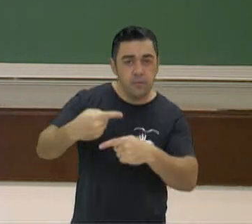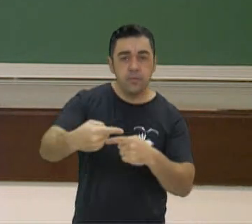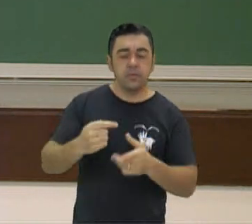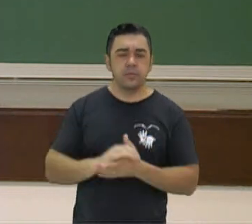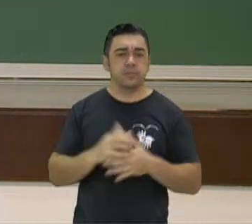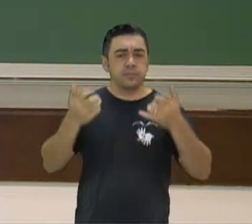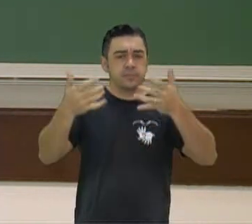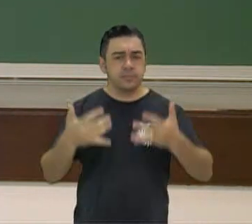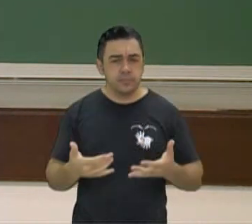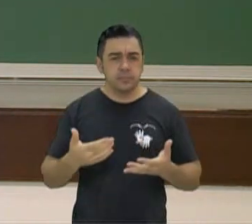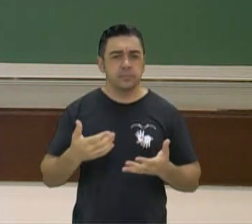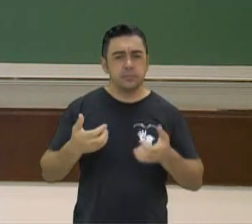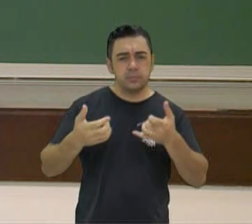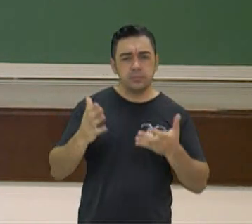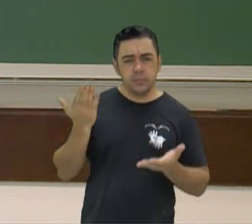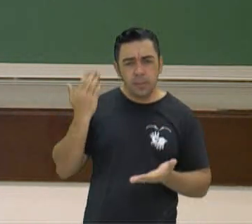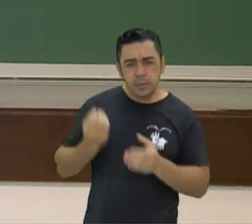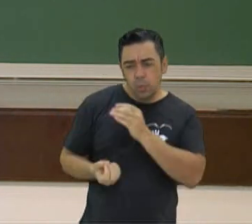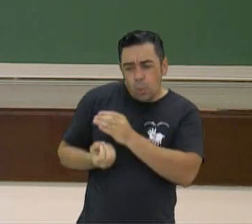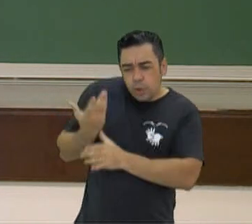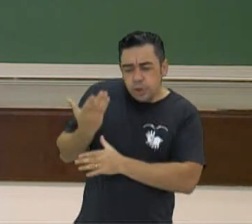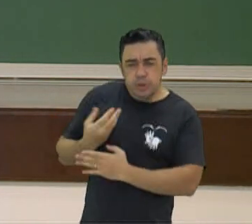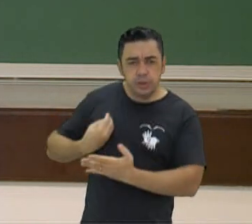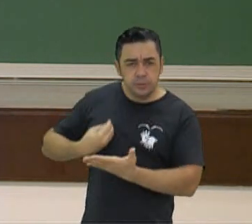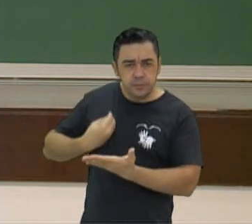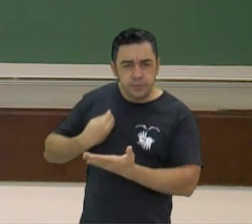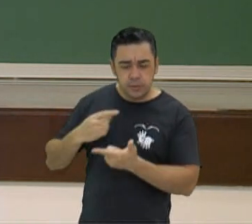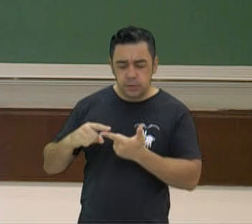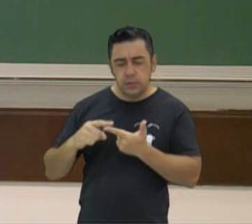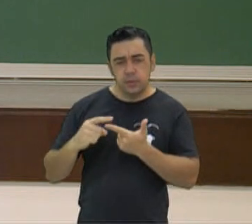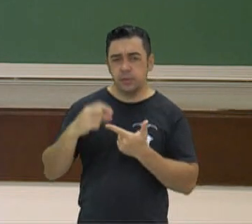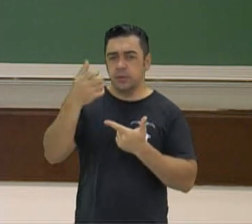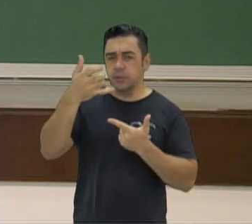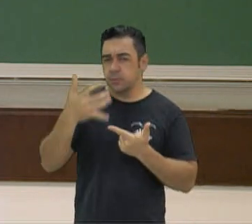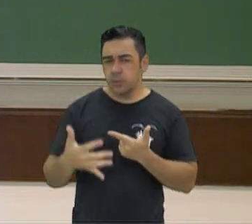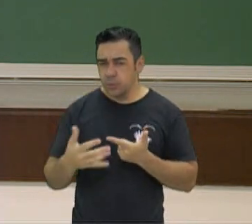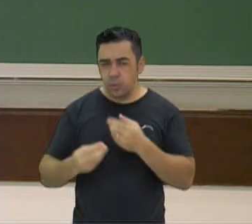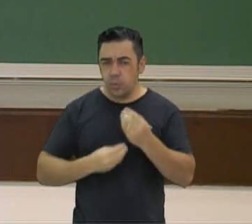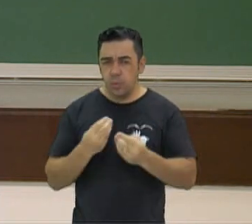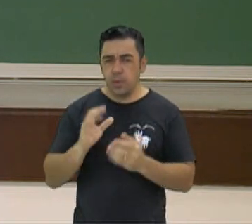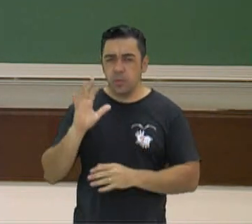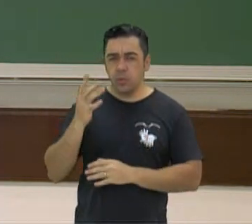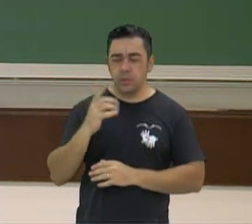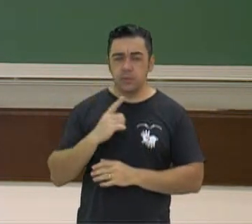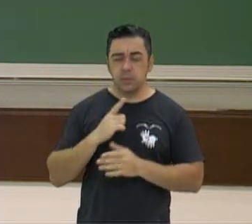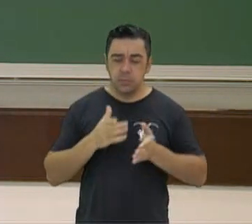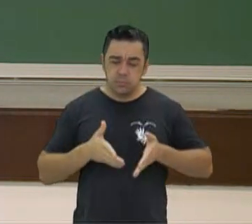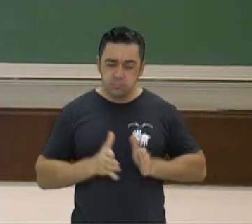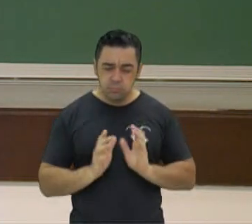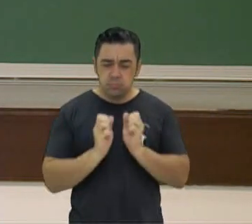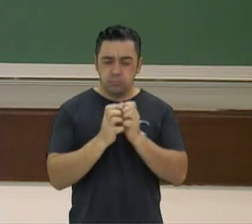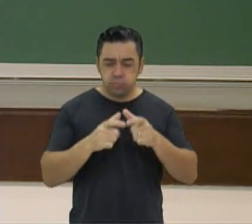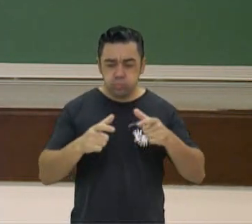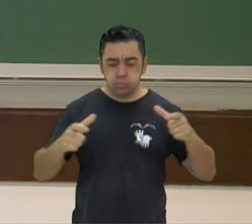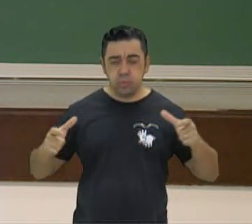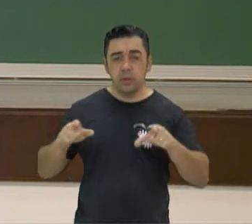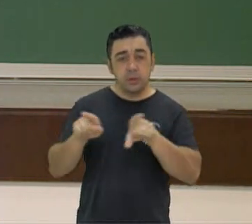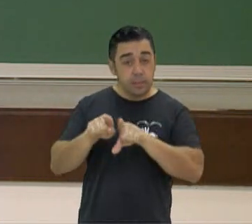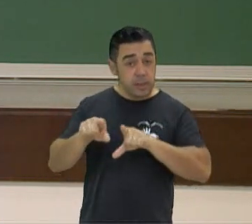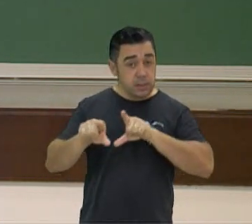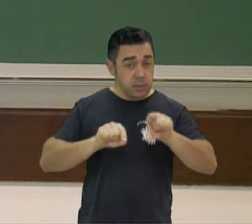ideias. Primeiro falou da origem da vida, comentou um pouco lá sobre as táticas reprodutivas, onde a gente falou meio por cima um pouco de